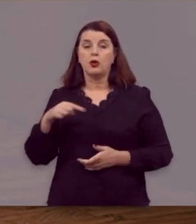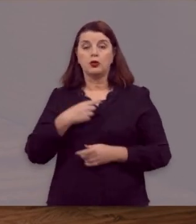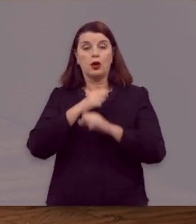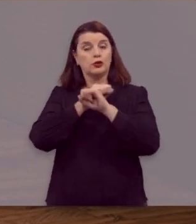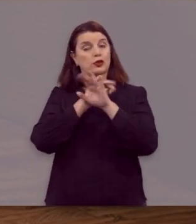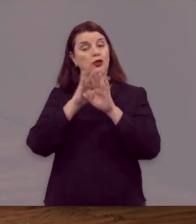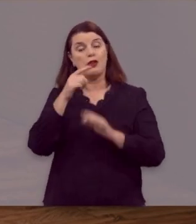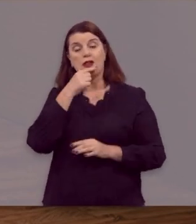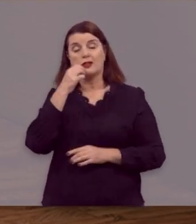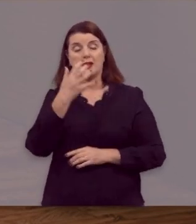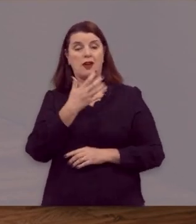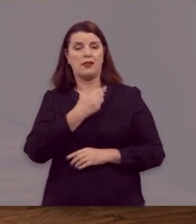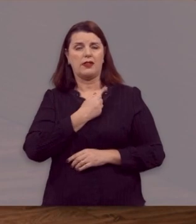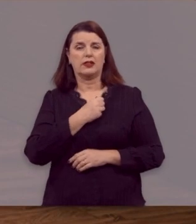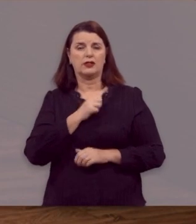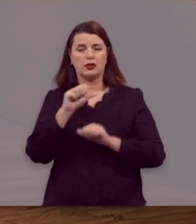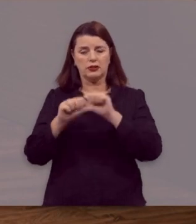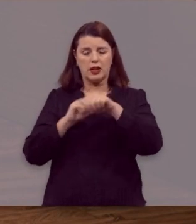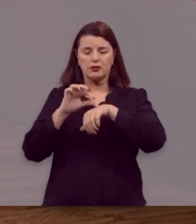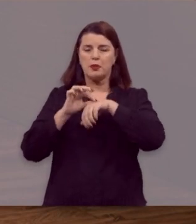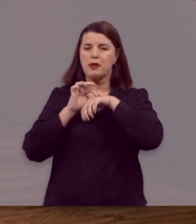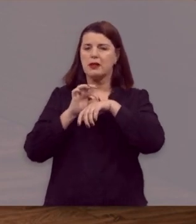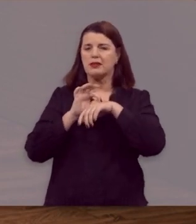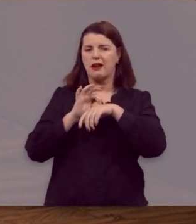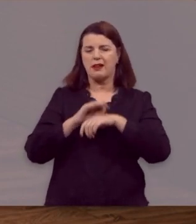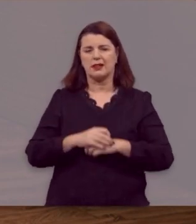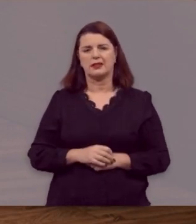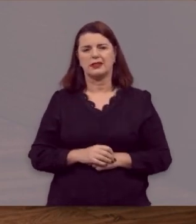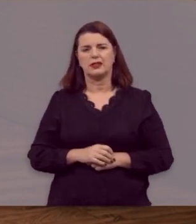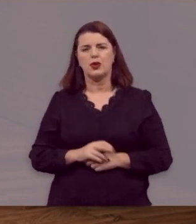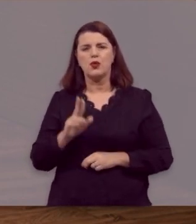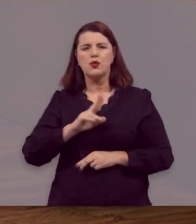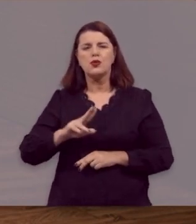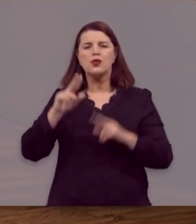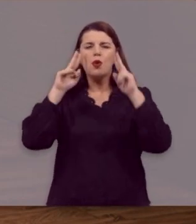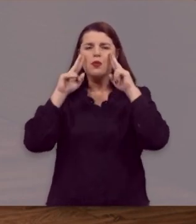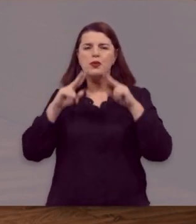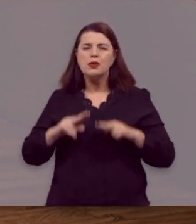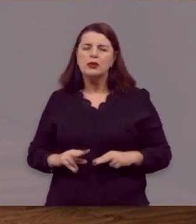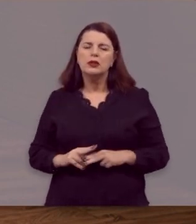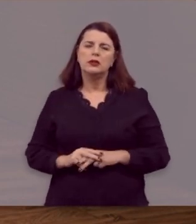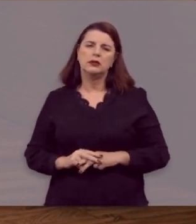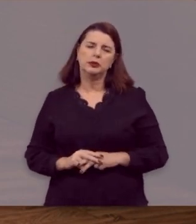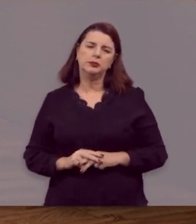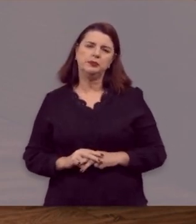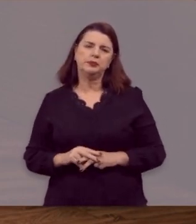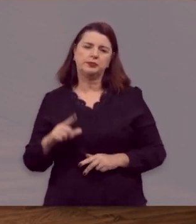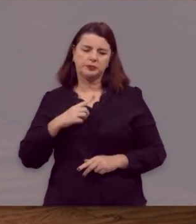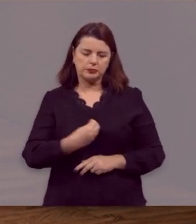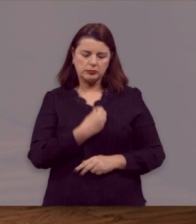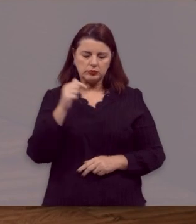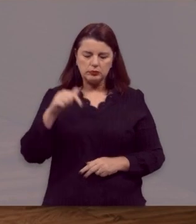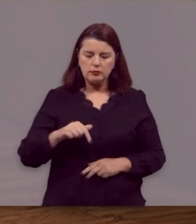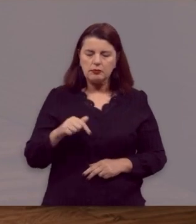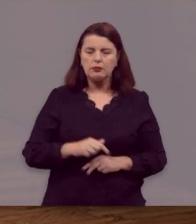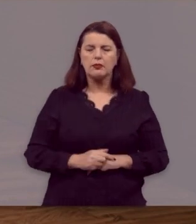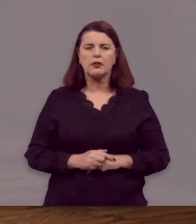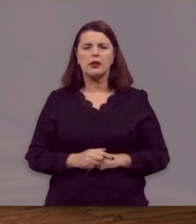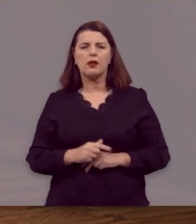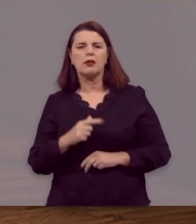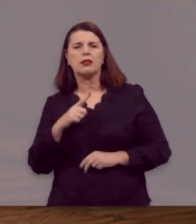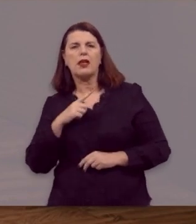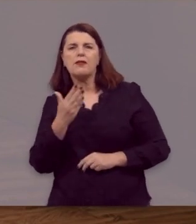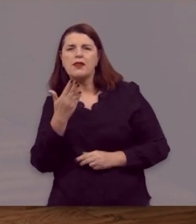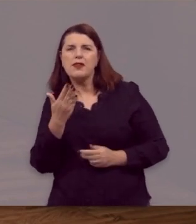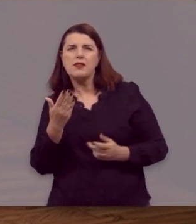vestiu pele humana, ele calçou as sandálias da humildade, ele pisou o nosso chão, ele